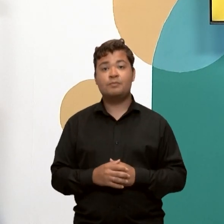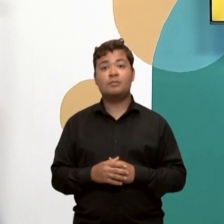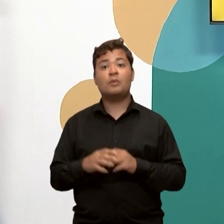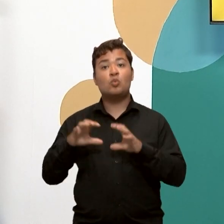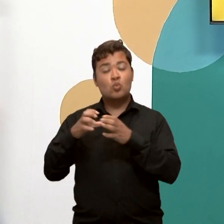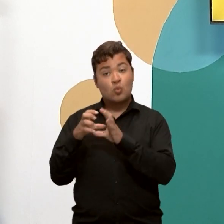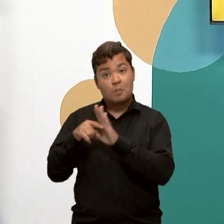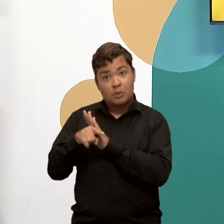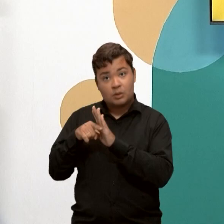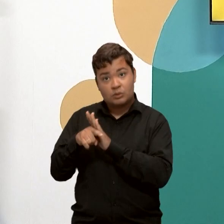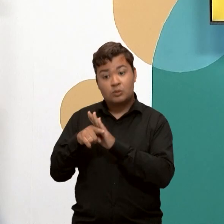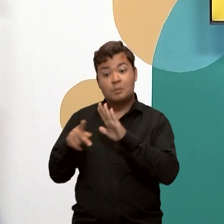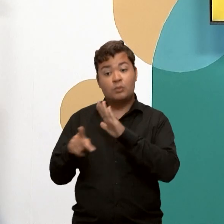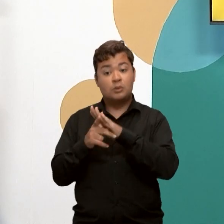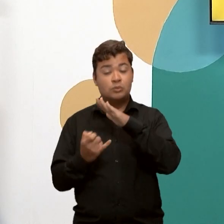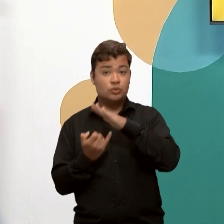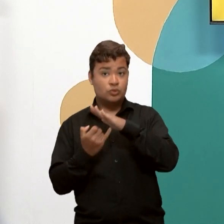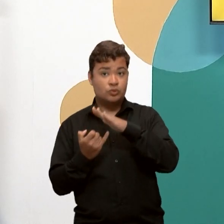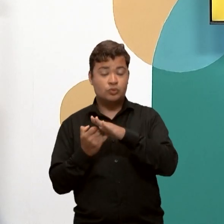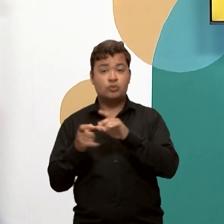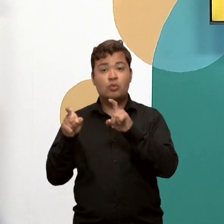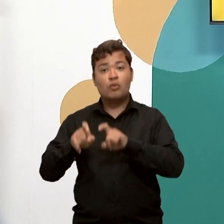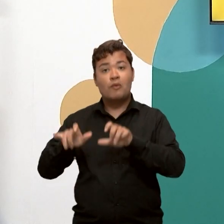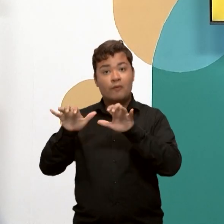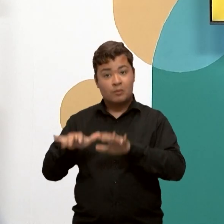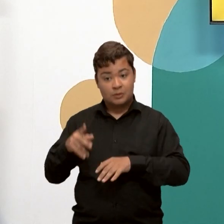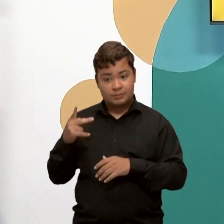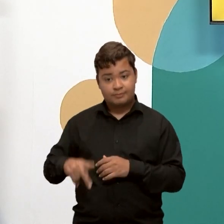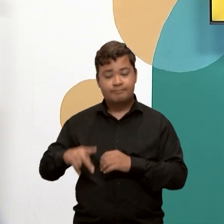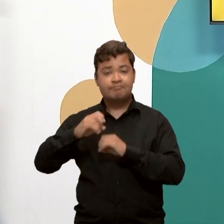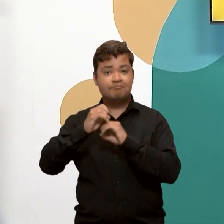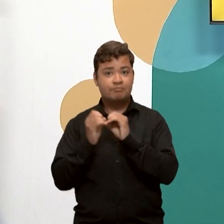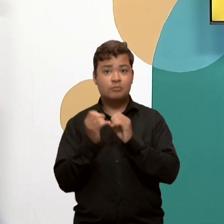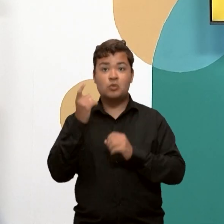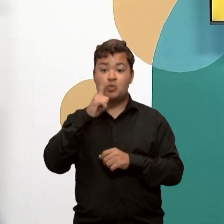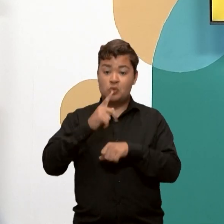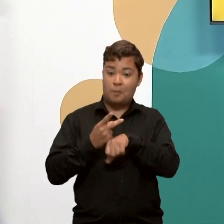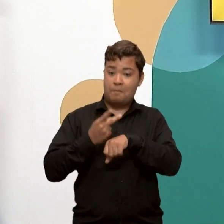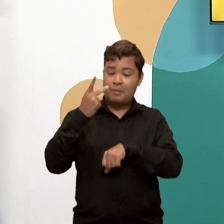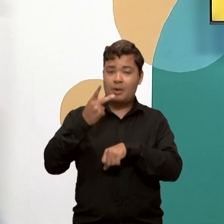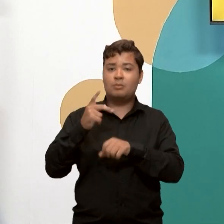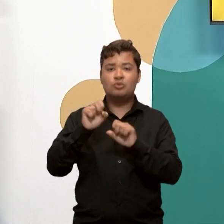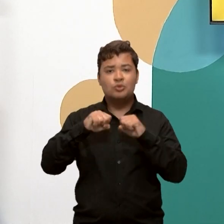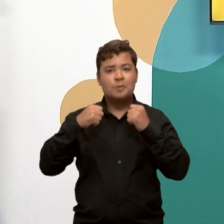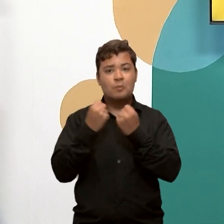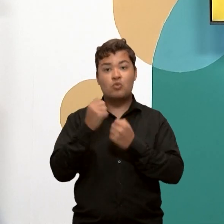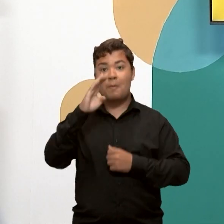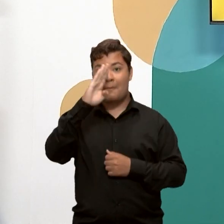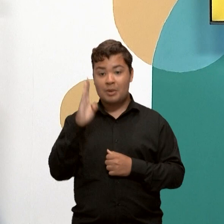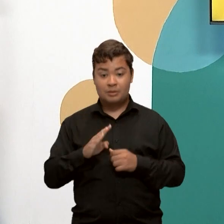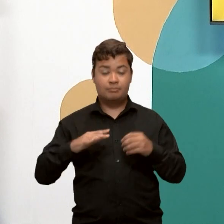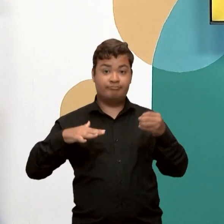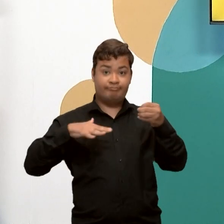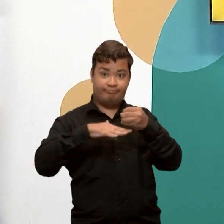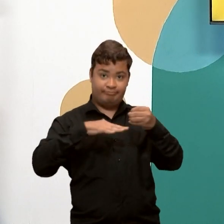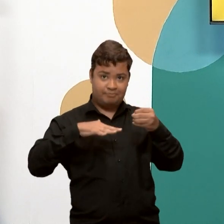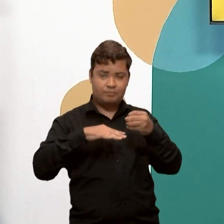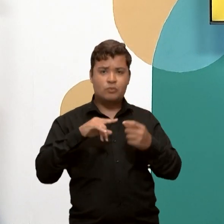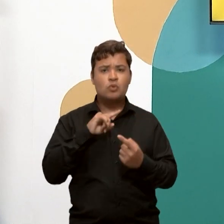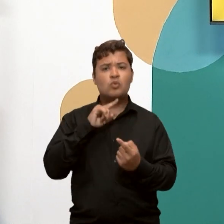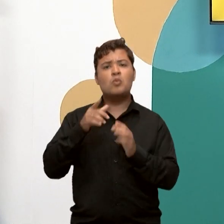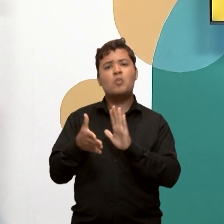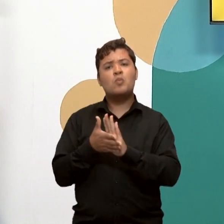da UFG tiveram um artigo premiado no Simpósio Brasileiro de Banco de Dados. A proposta é fazer uma